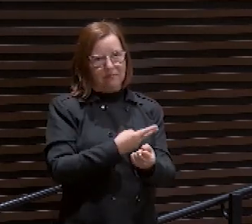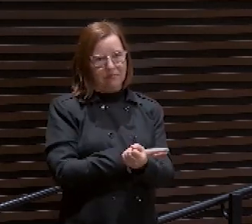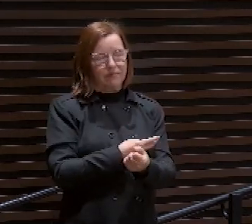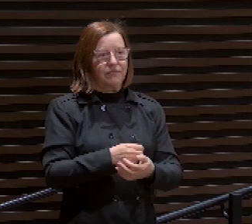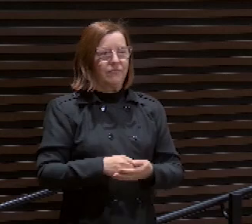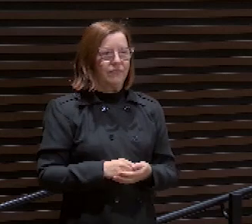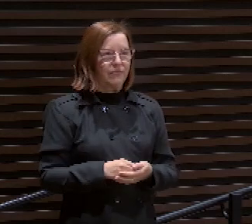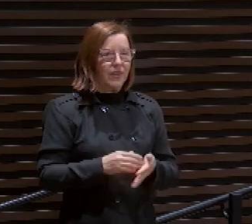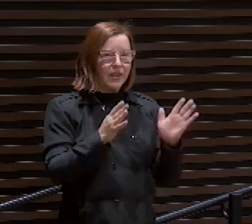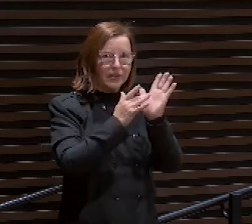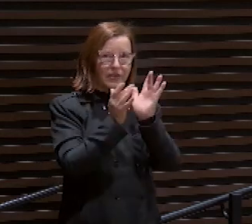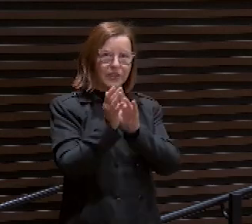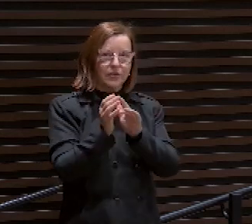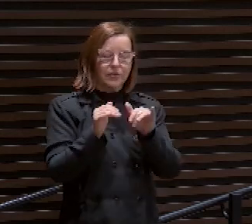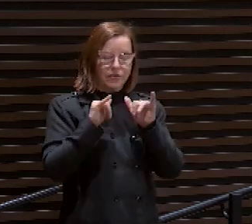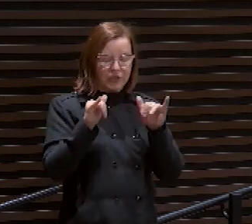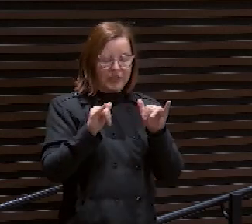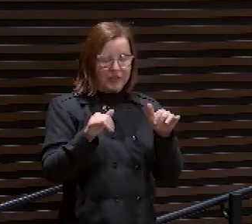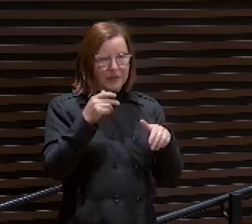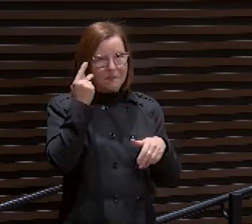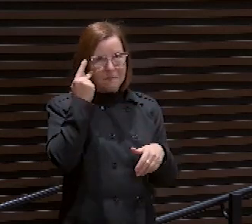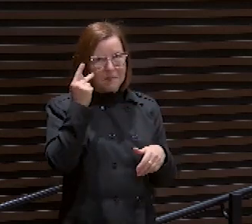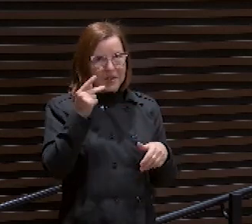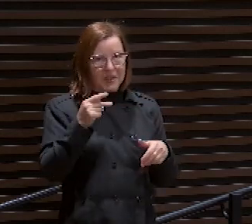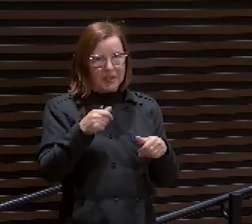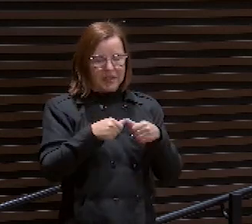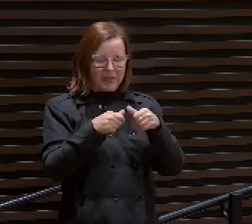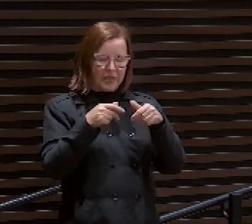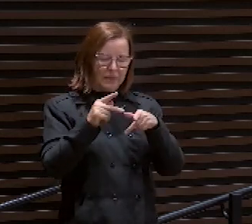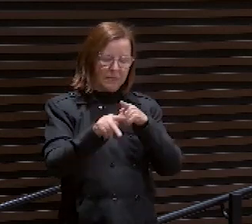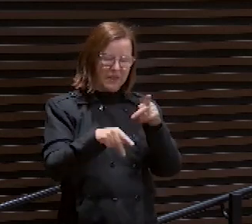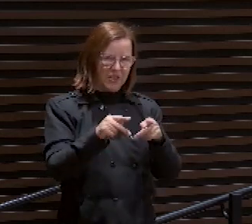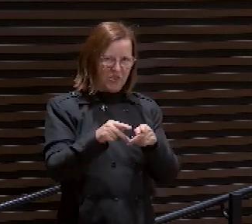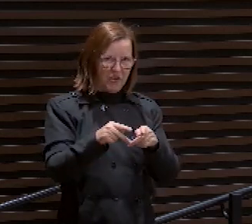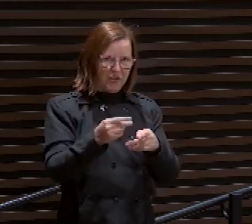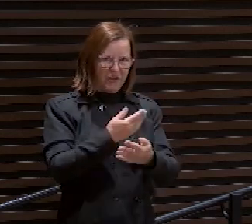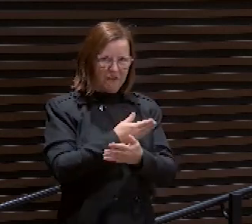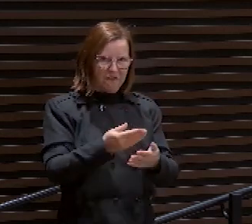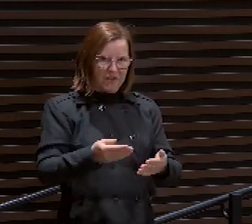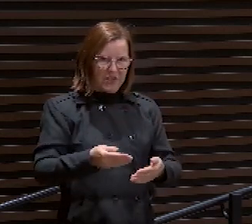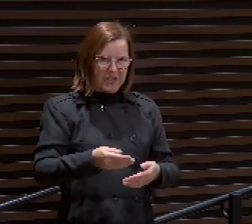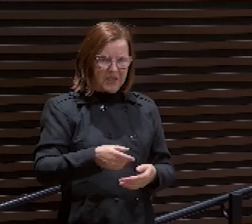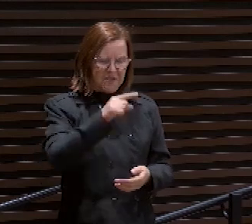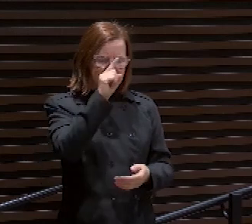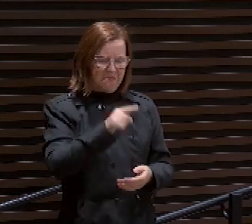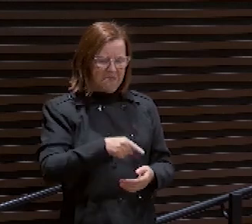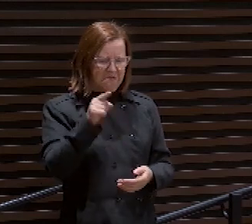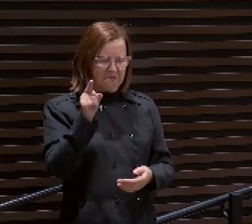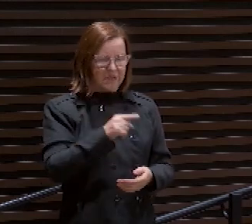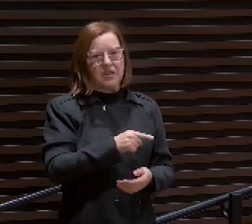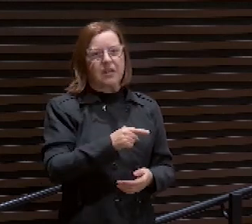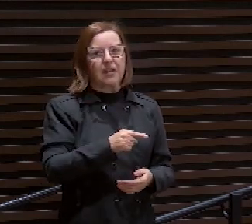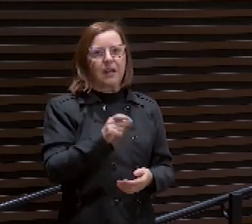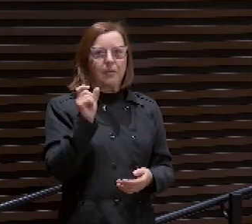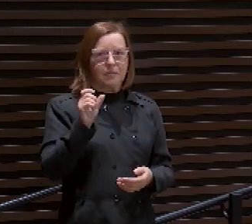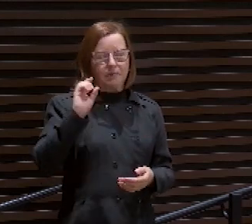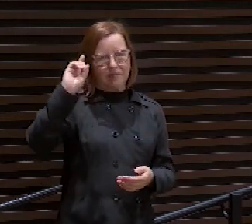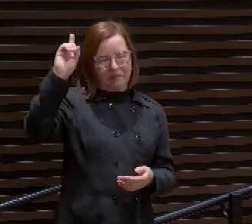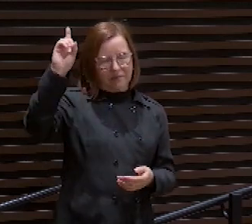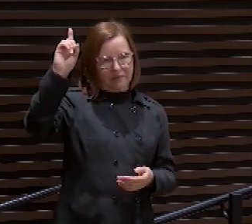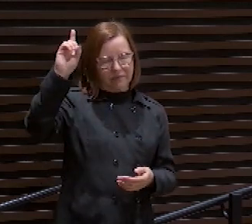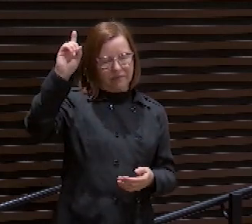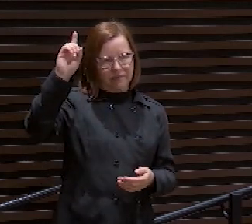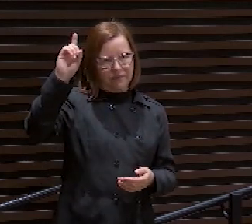Jesus ele diz que essas pessoas invalidam e transgridem a palavra de Deus, assim como Jesus diz lá no capítulo 15